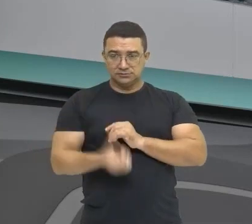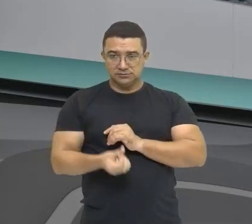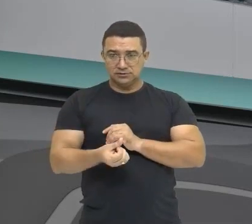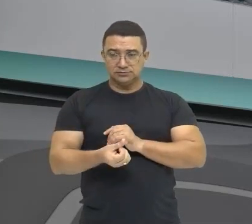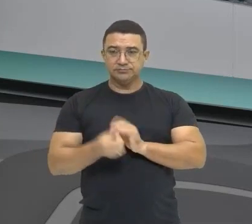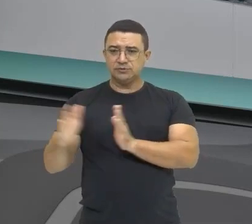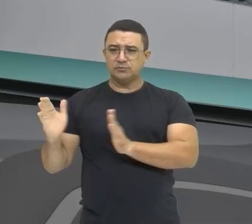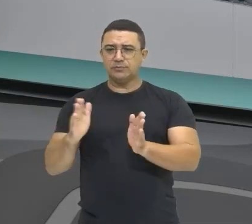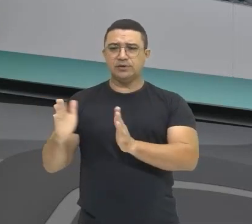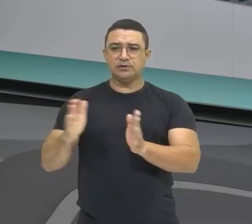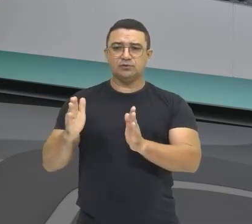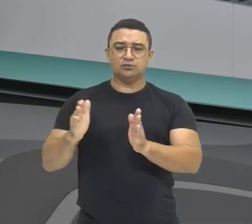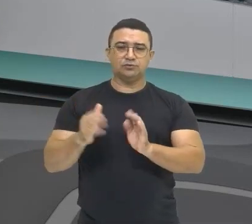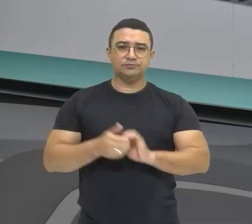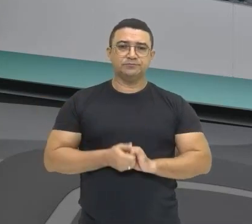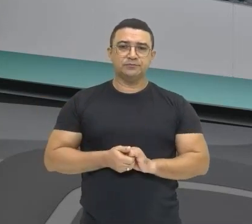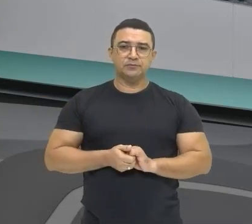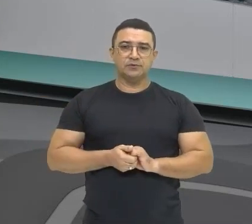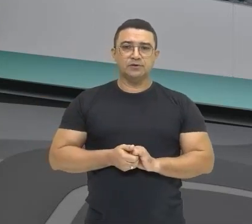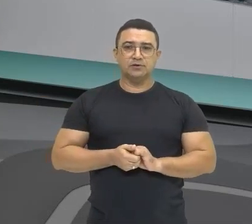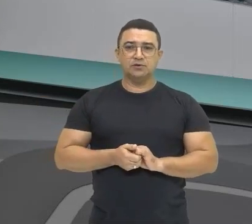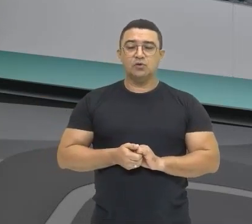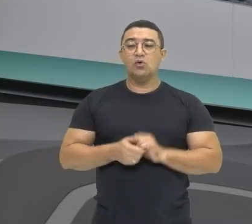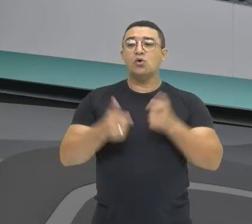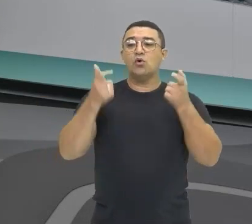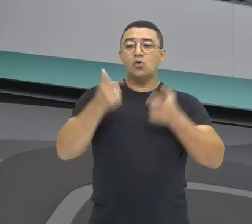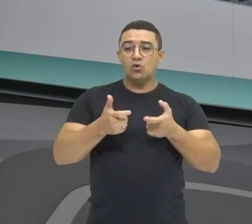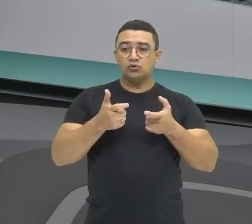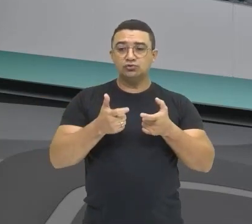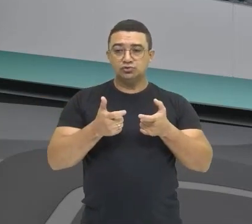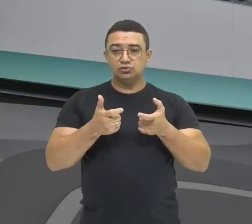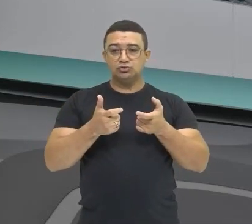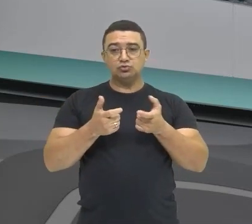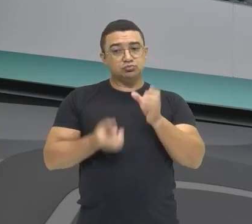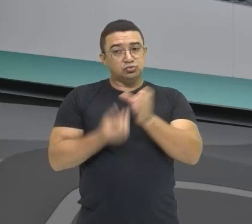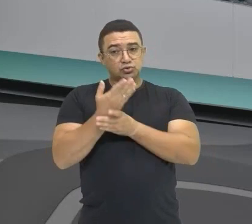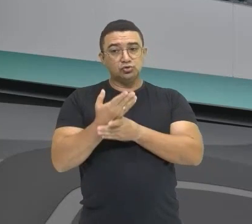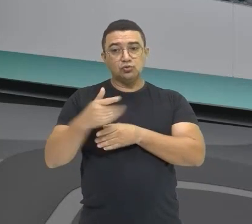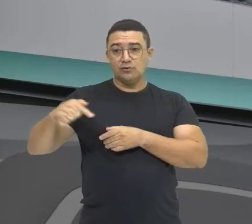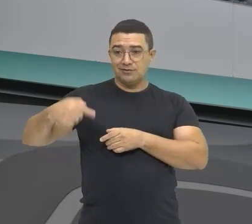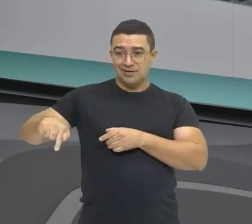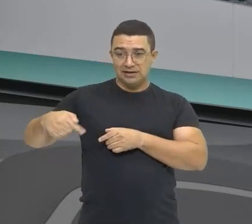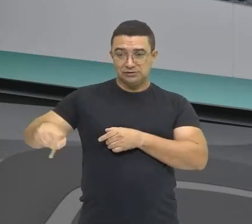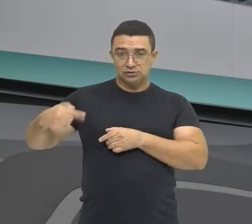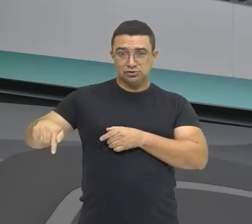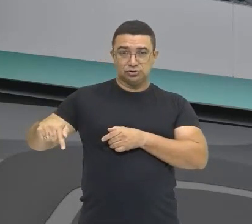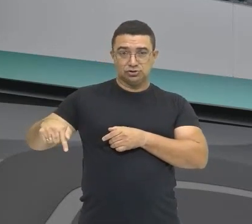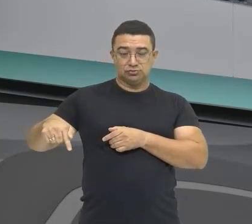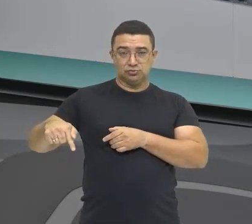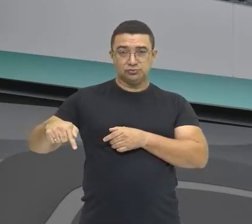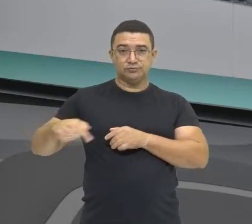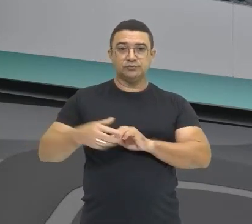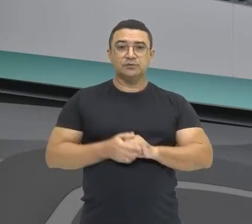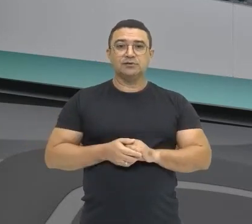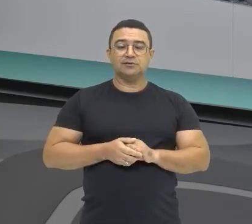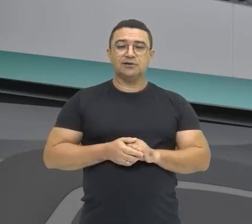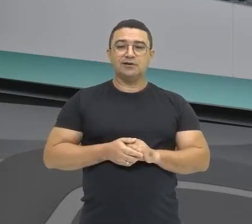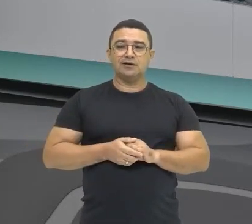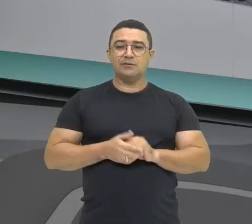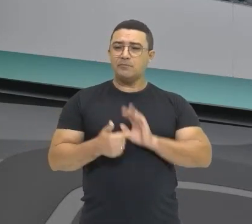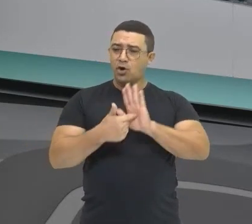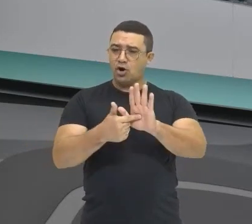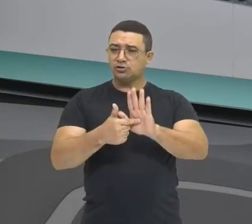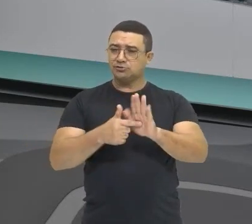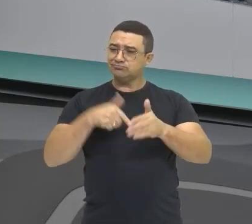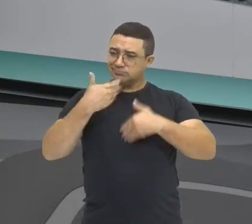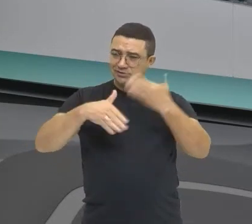esse período de introdução do quinhentismo, ele vai corresponder exatamente ao desenvolvimento